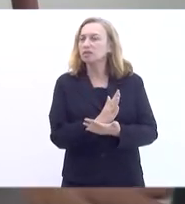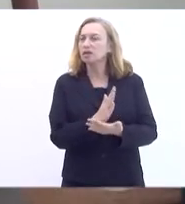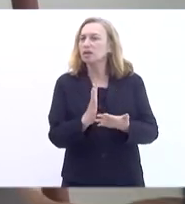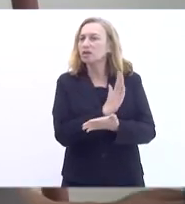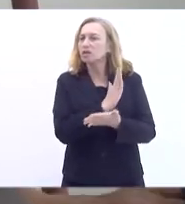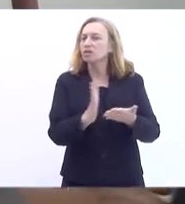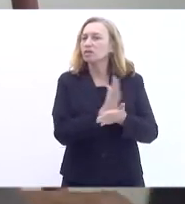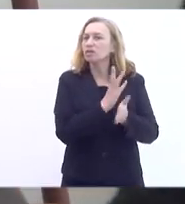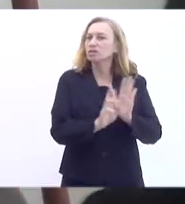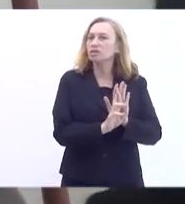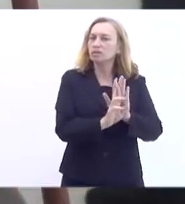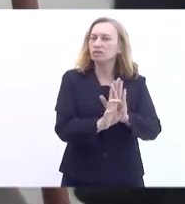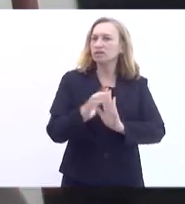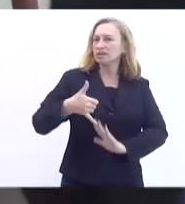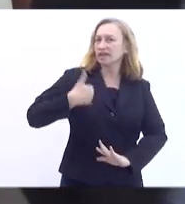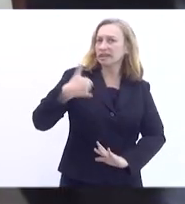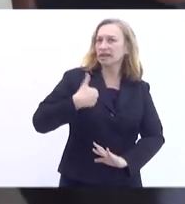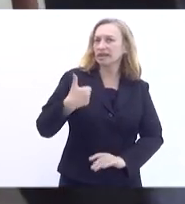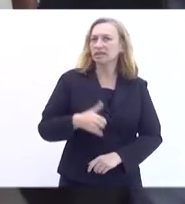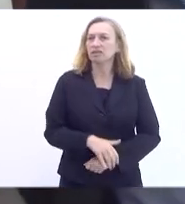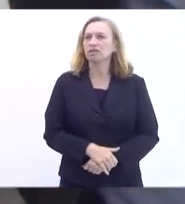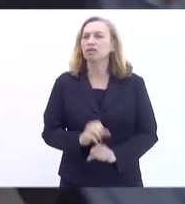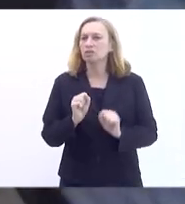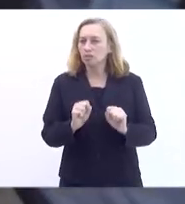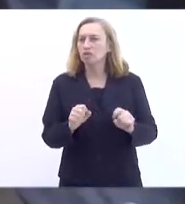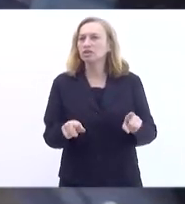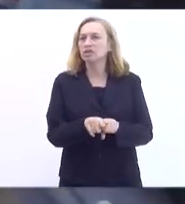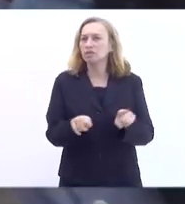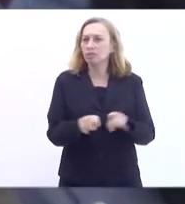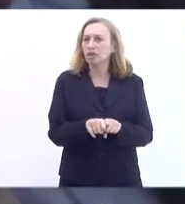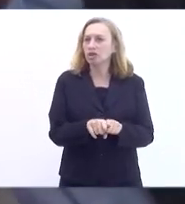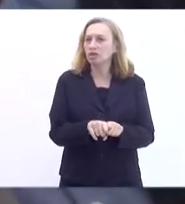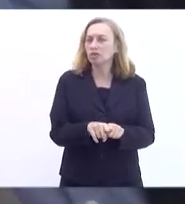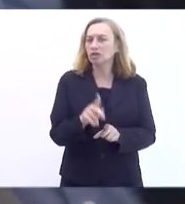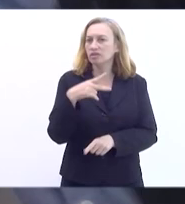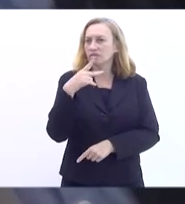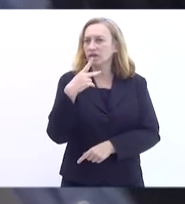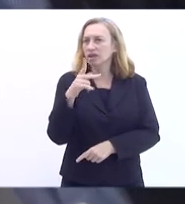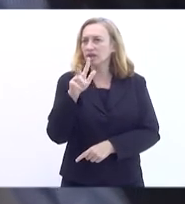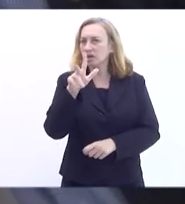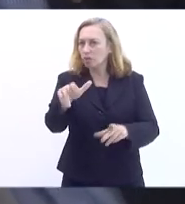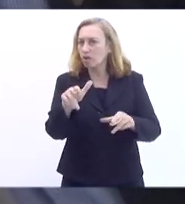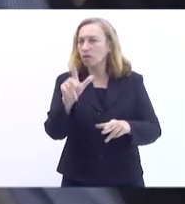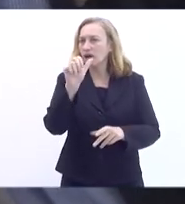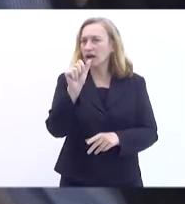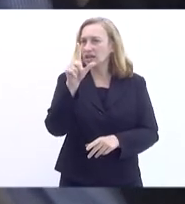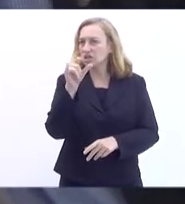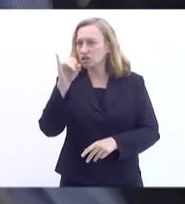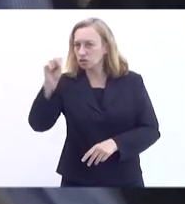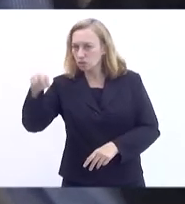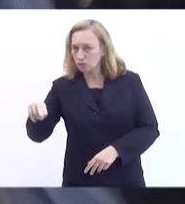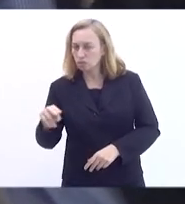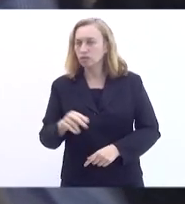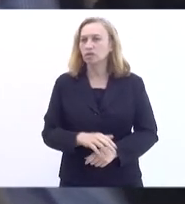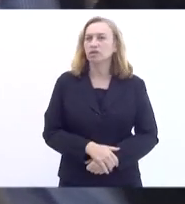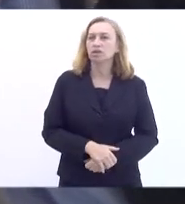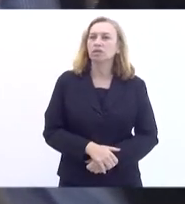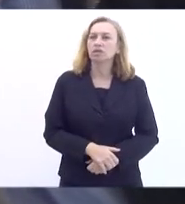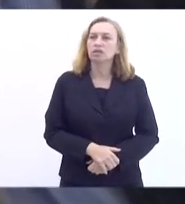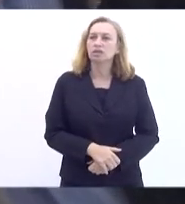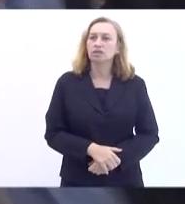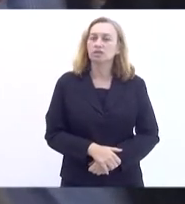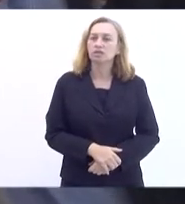da questão da idade que possa também fazer exatamente como o Alisson fez na brevidade que o Alisson fez